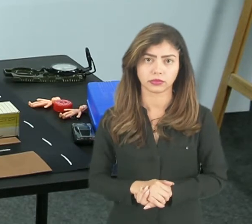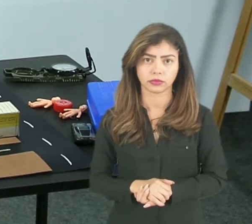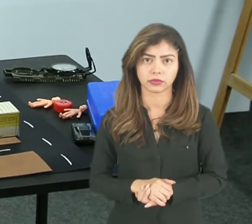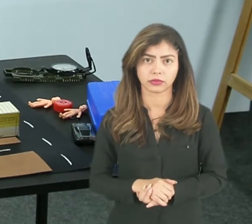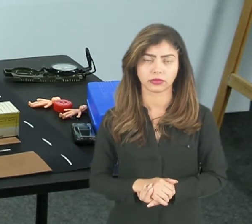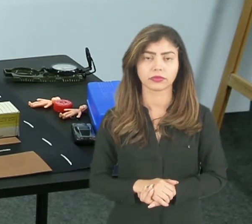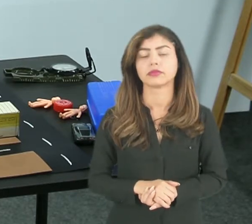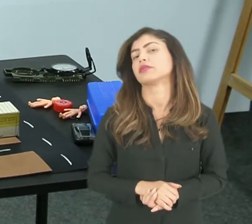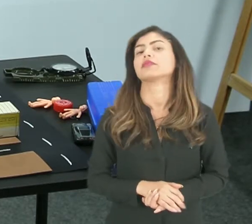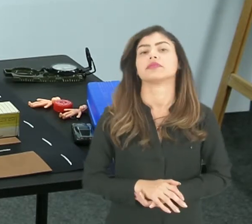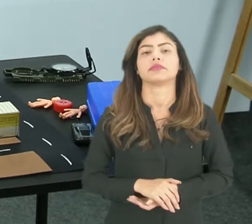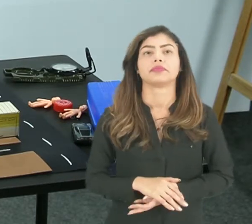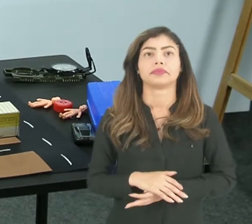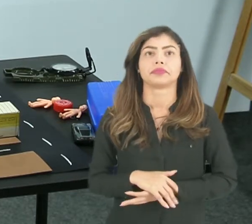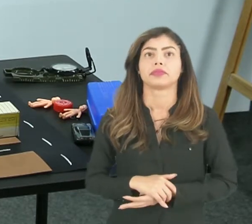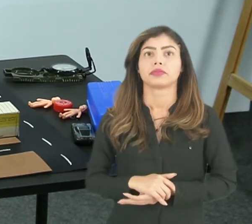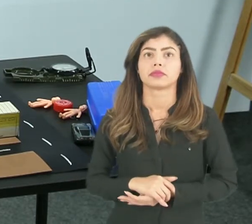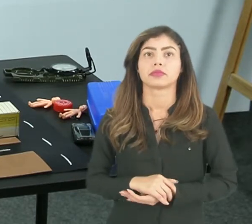E olha só,